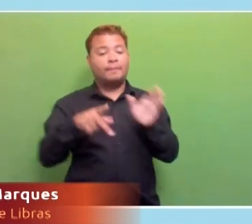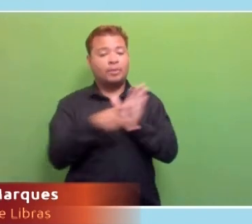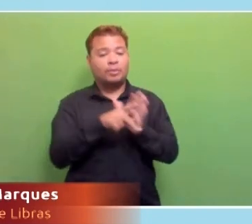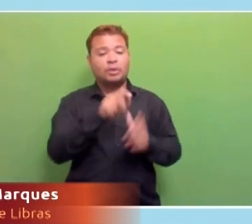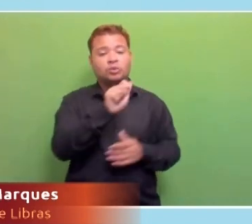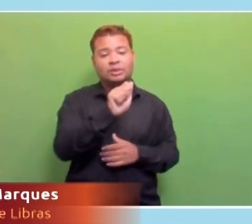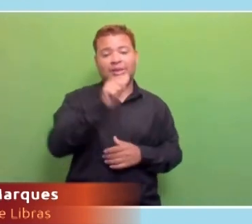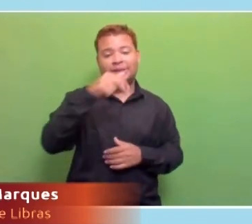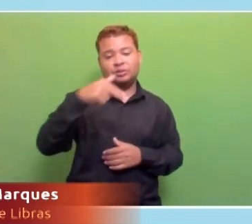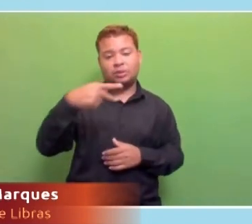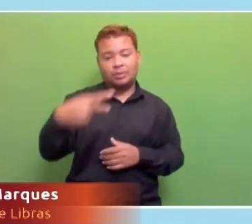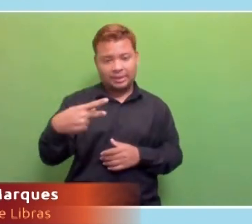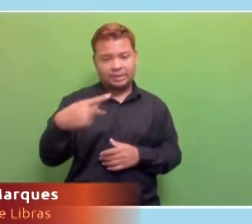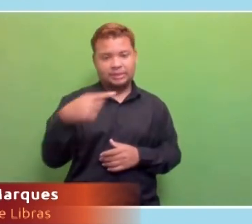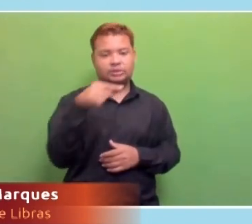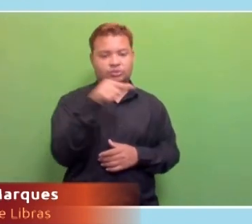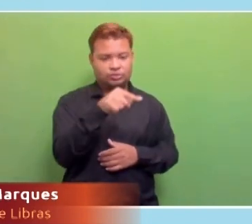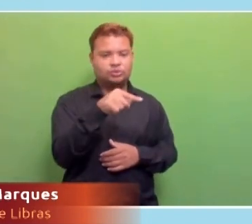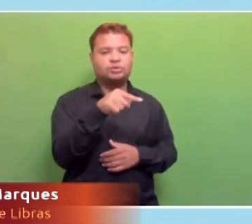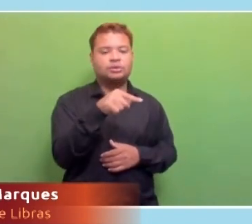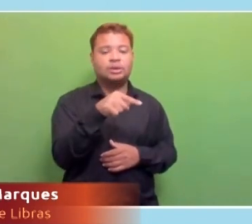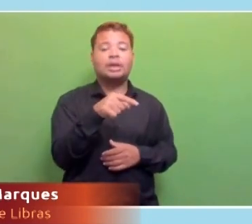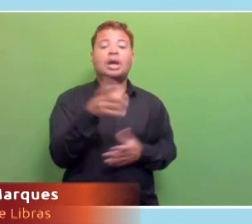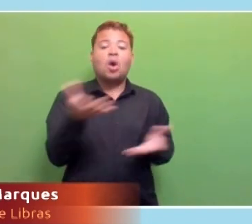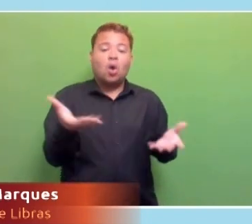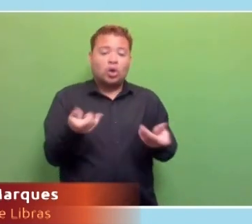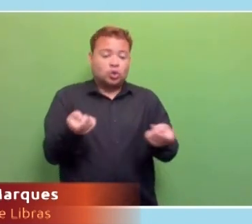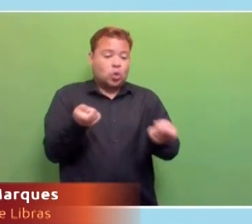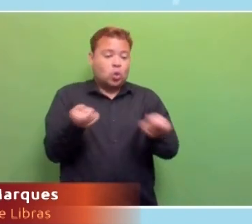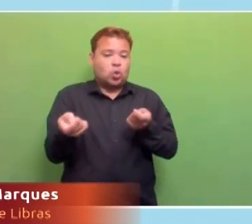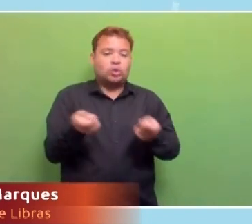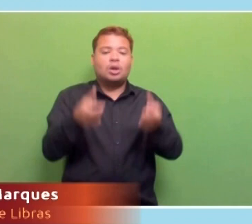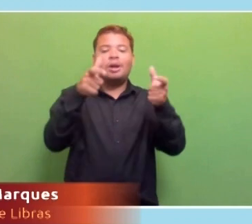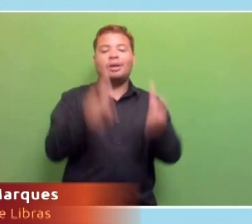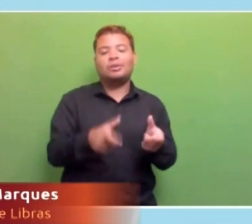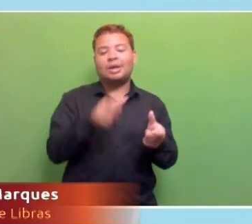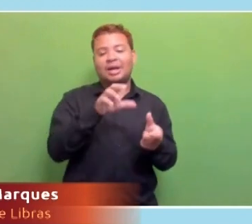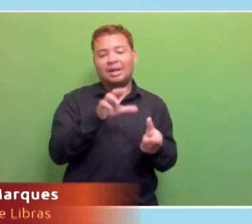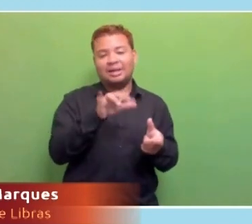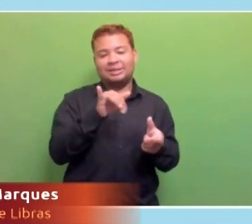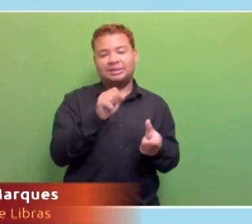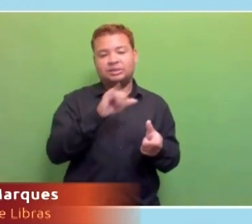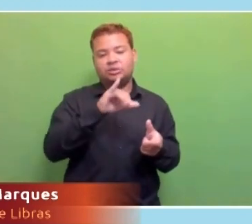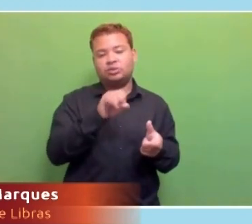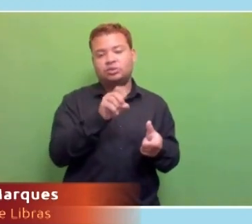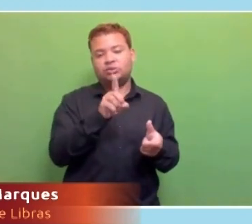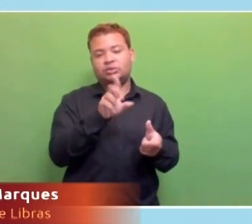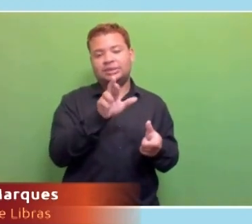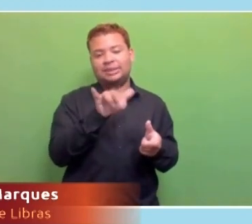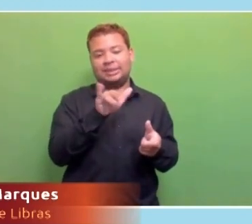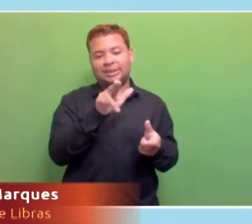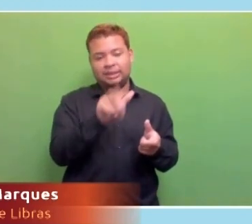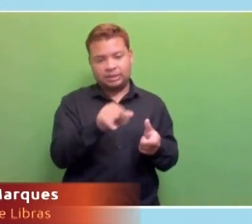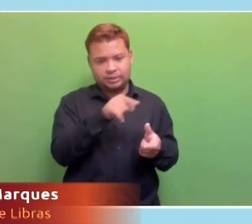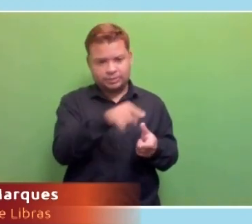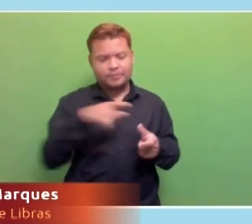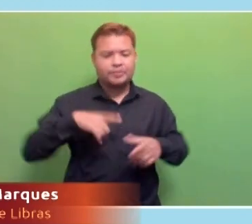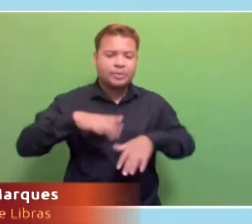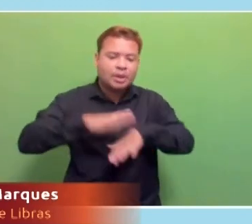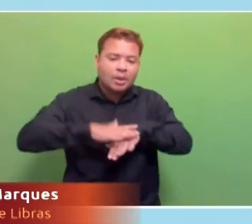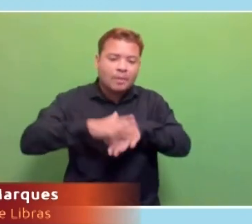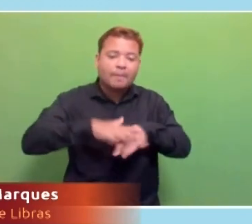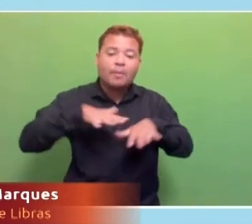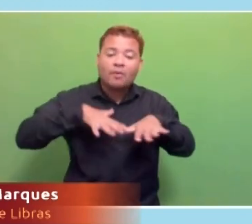atualmente controla a Cisjordânia. Pela sua essência de um movimento político